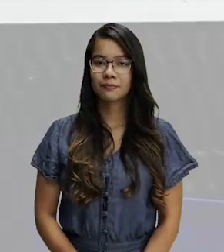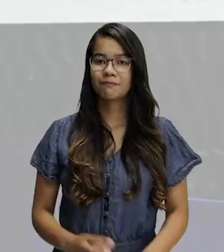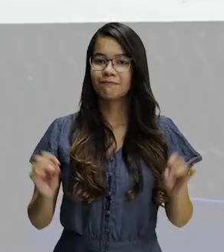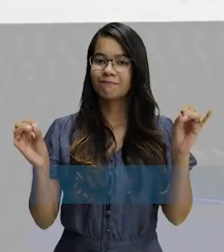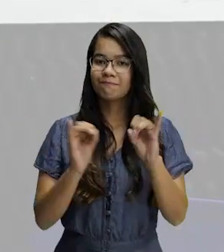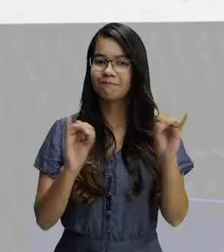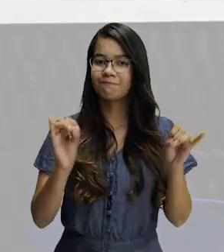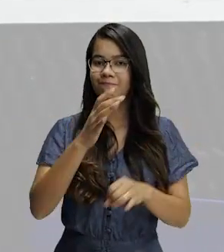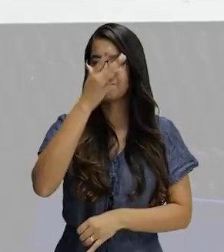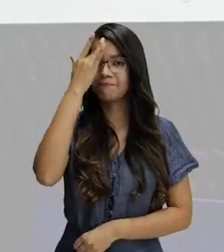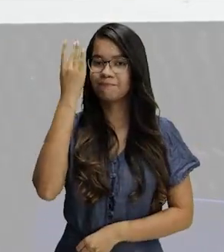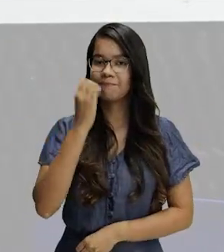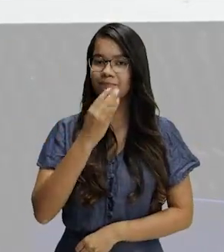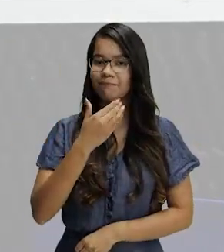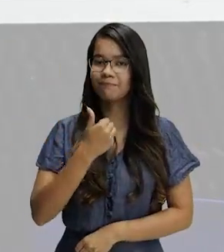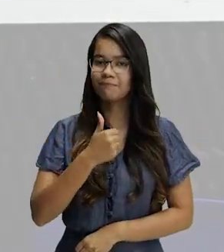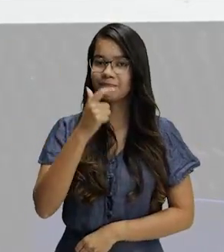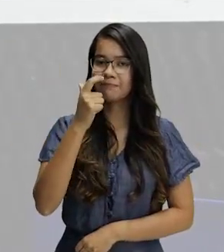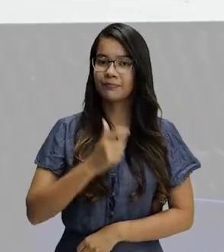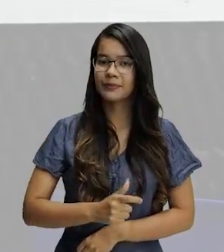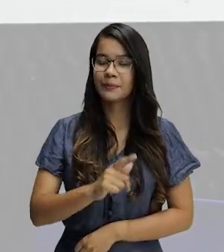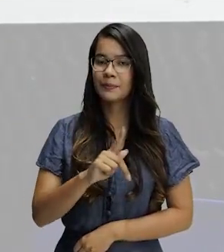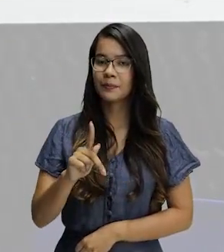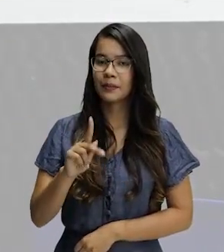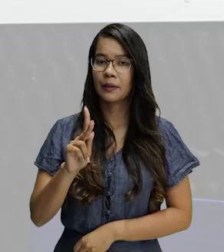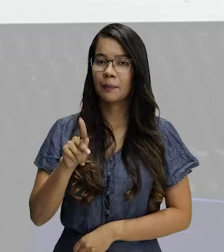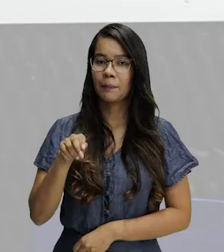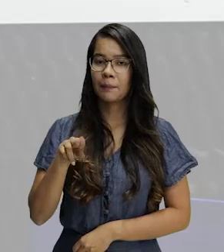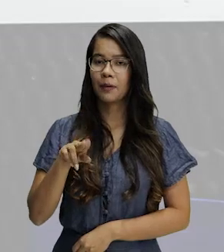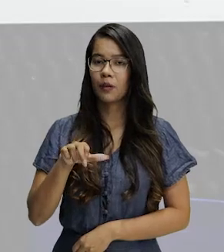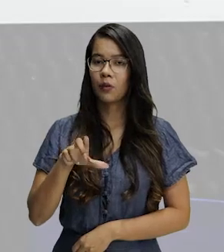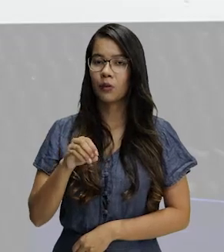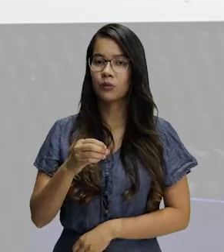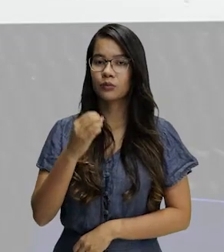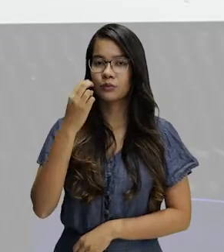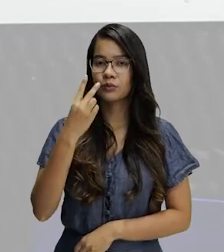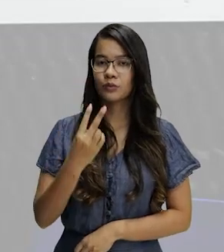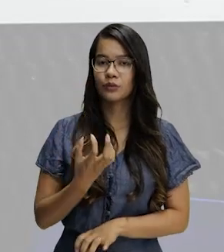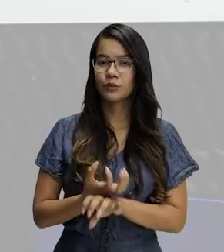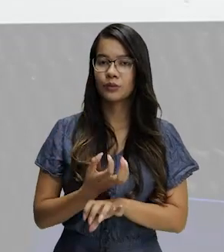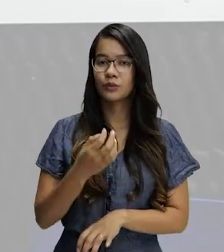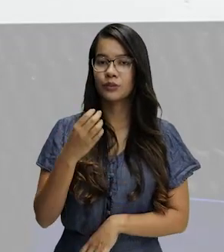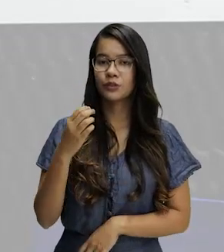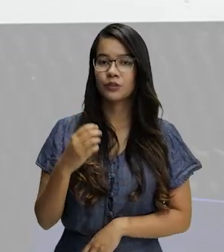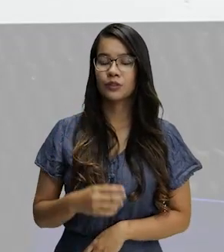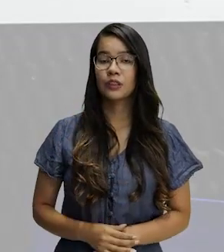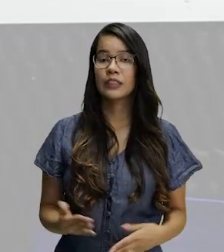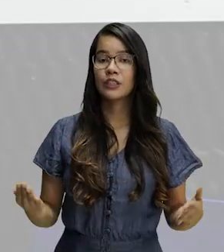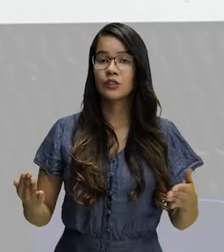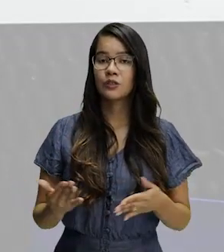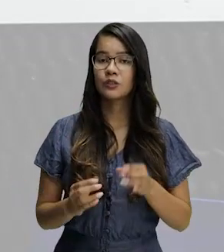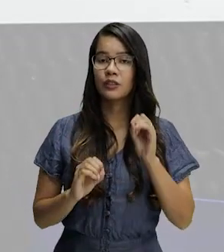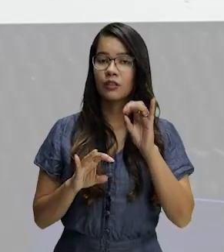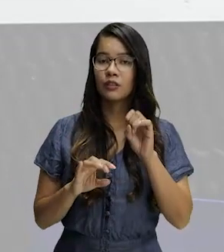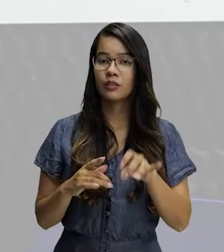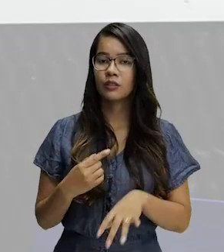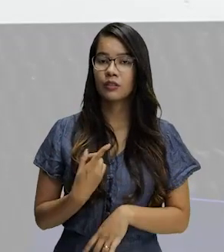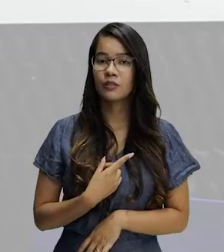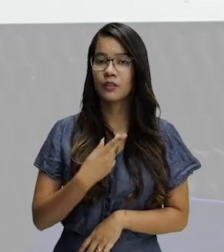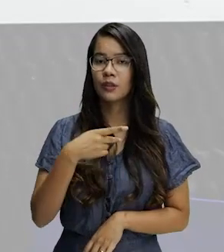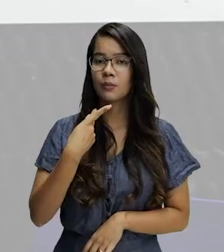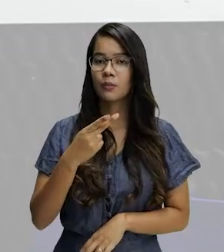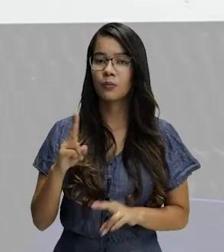Olá pessoal, tudo bem? Professor Paulo Gereba de História. Na aula de hoje, iremos falar sobre